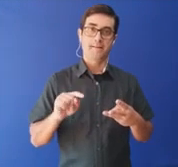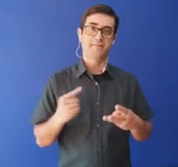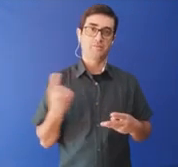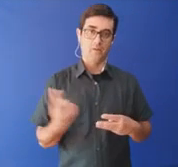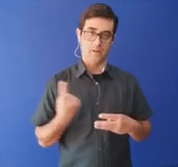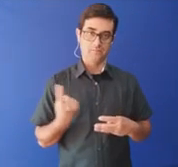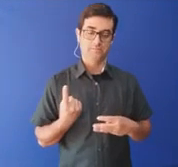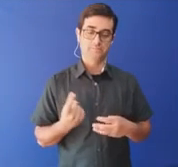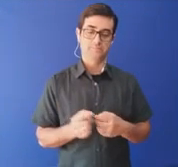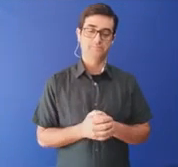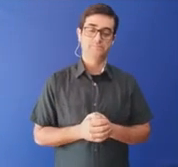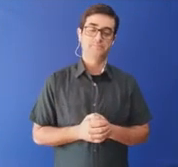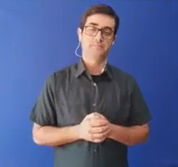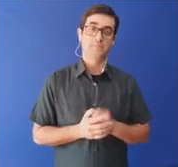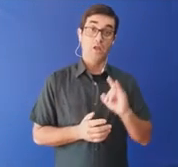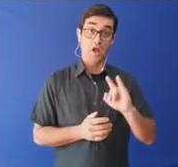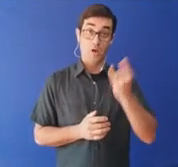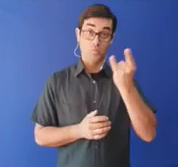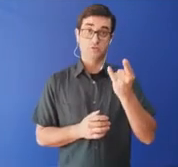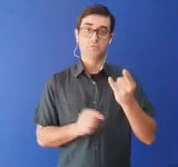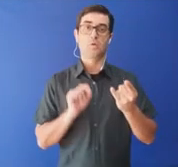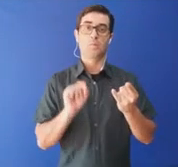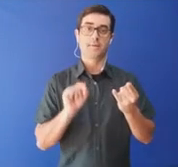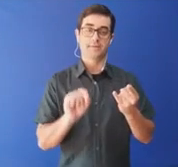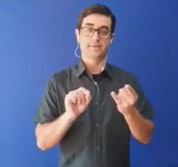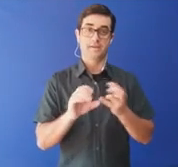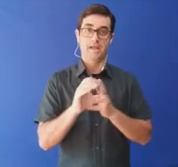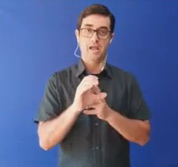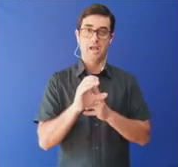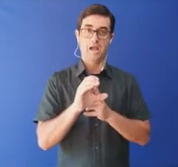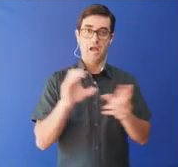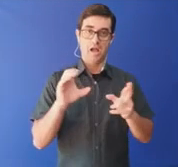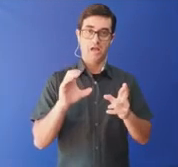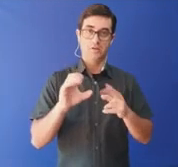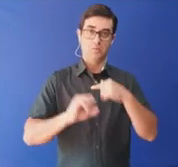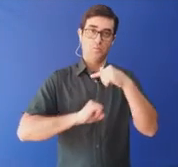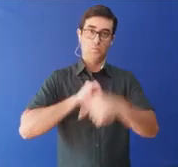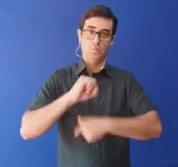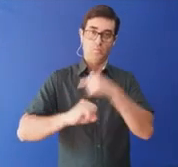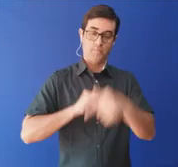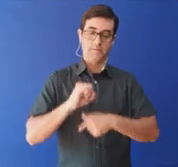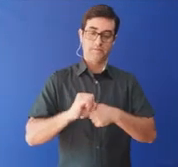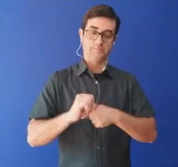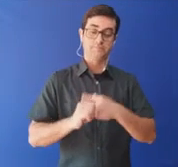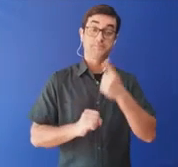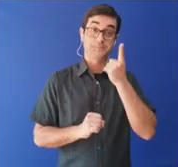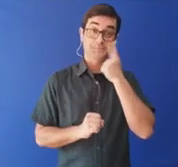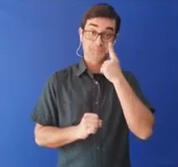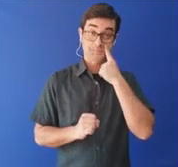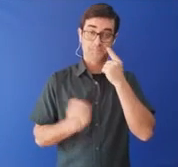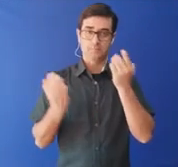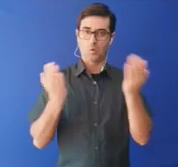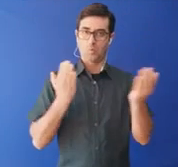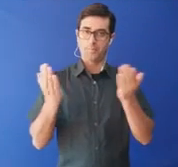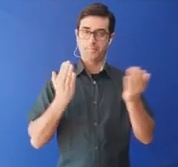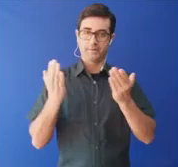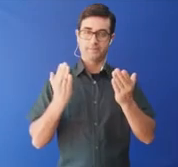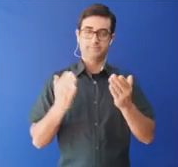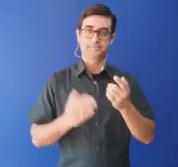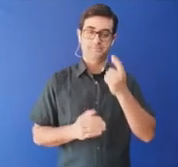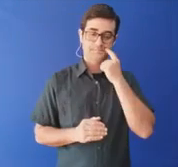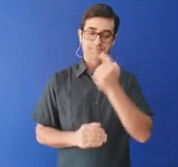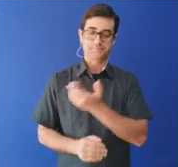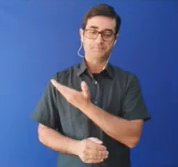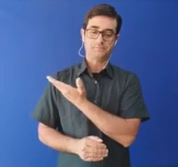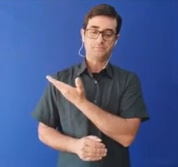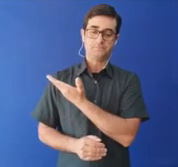pares isolados. E a última, né, é o raio atômico. O que vai acontecer? Vamos